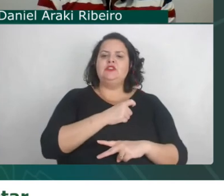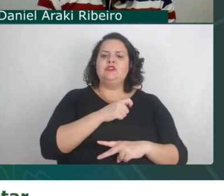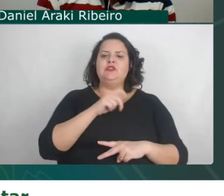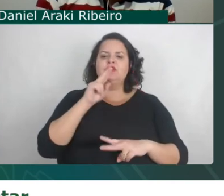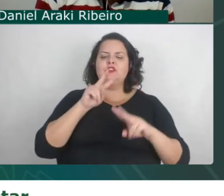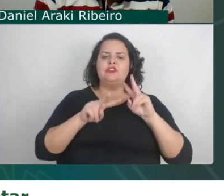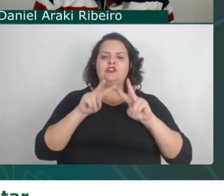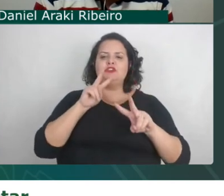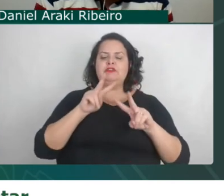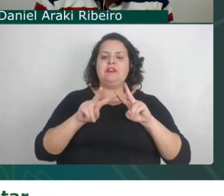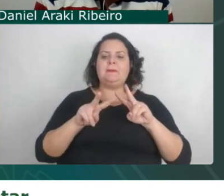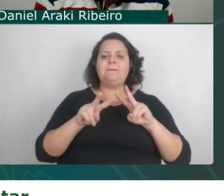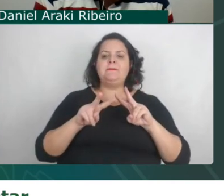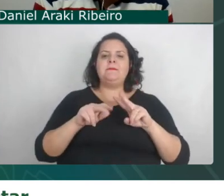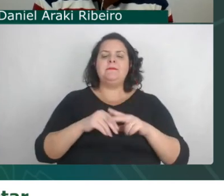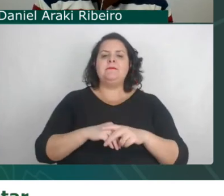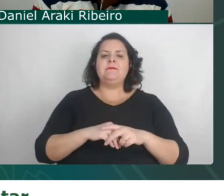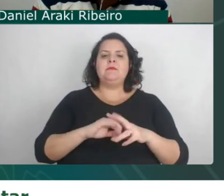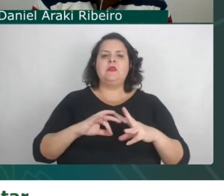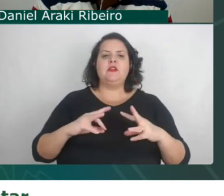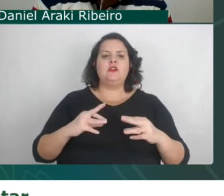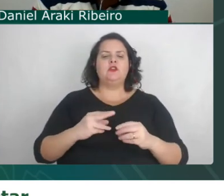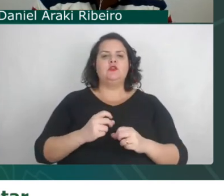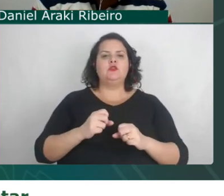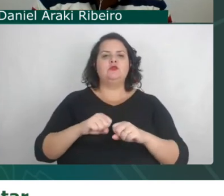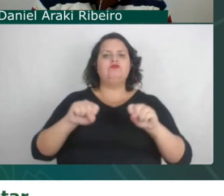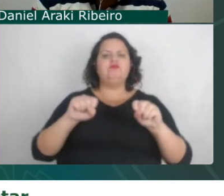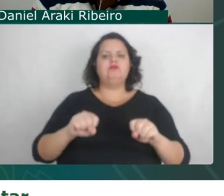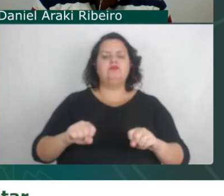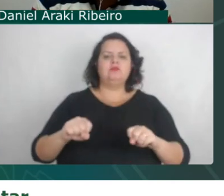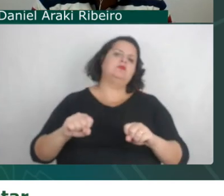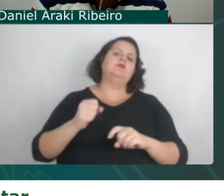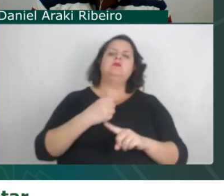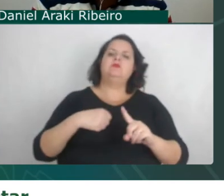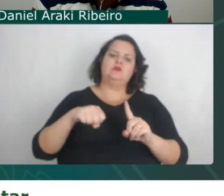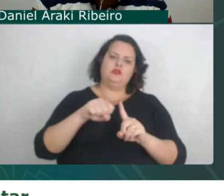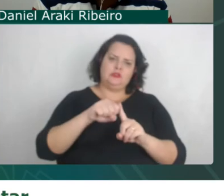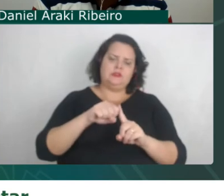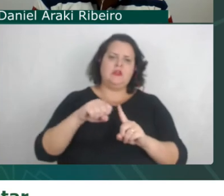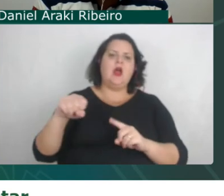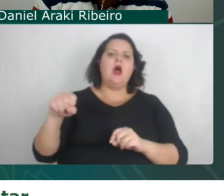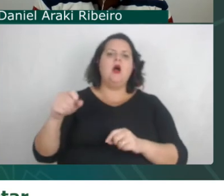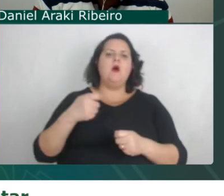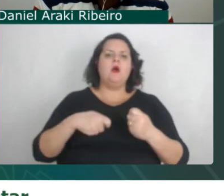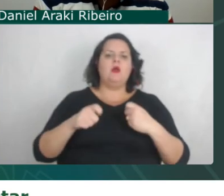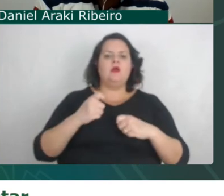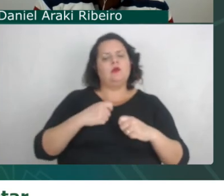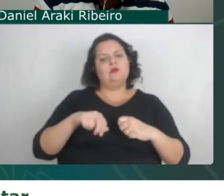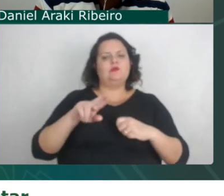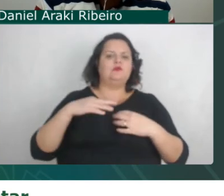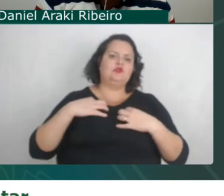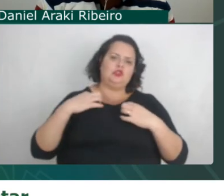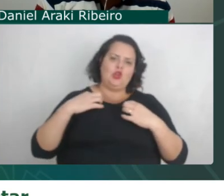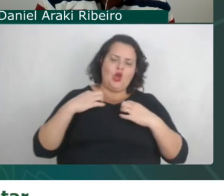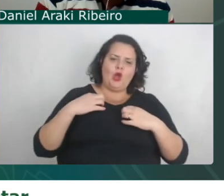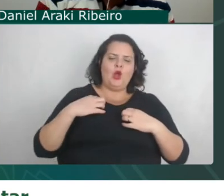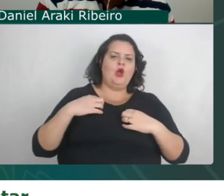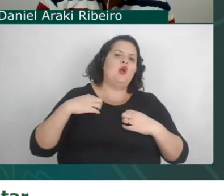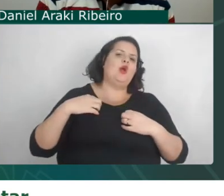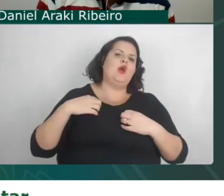nosso sistema socioeconômico, ou seja, no nosso consumo, né, de roupa, no nosso, a falta